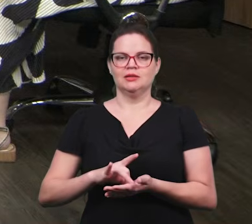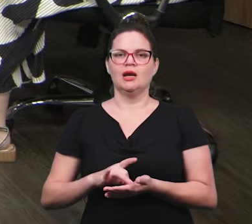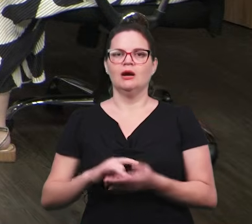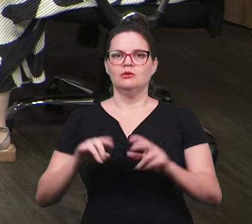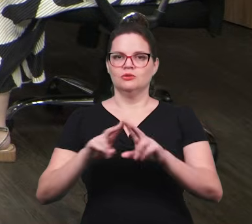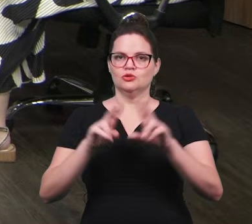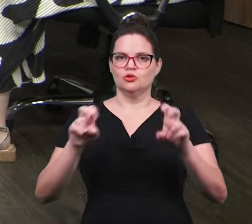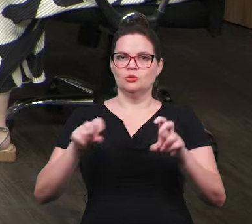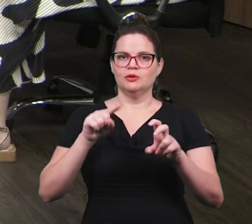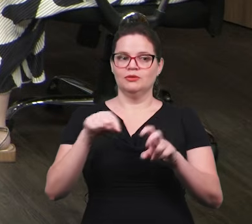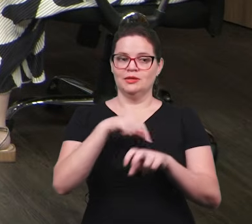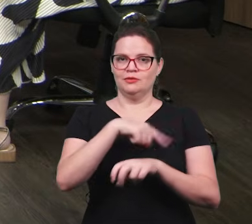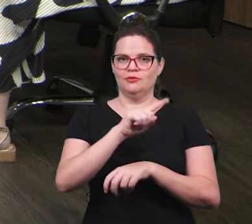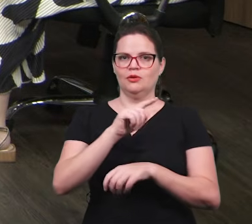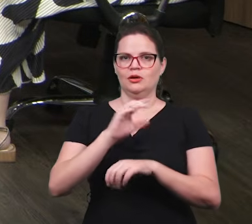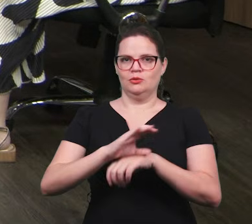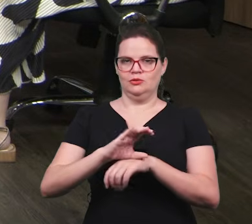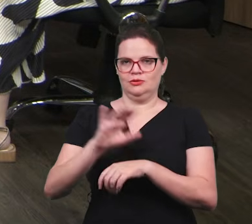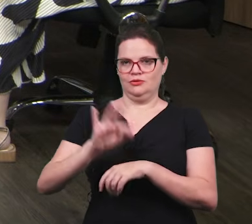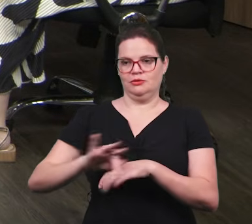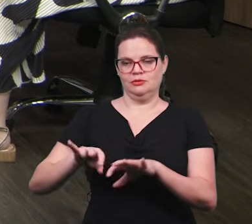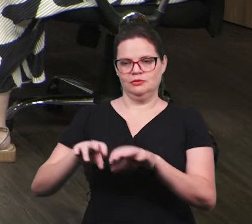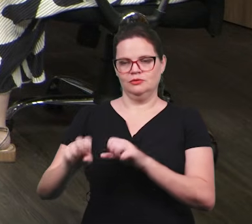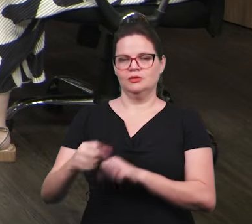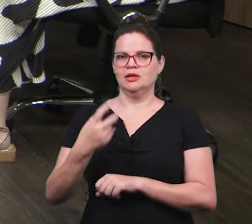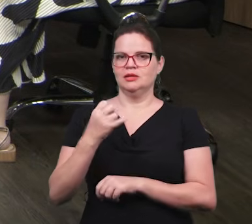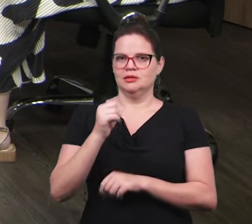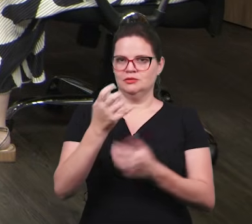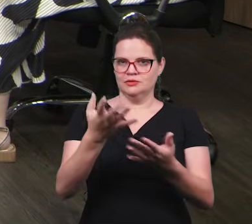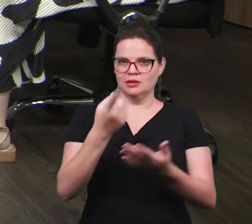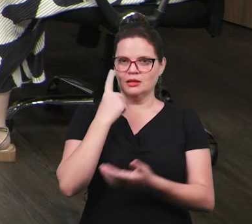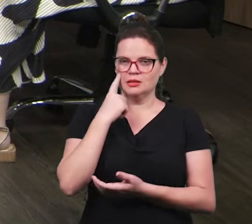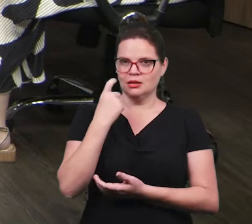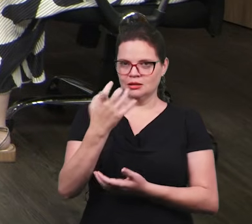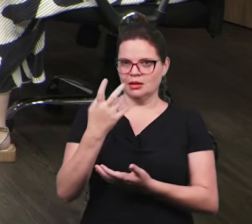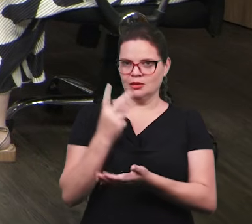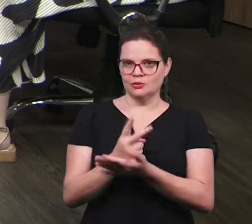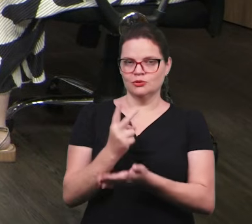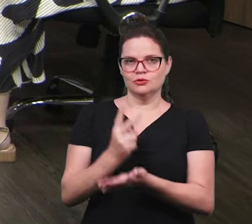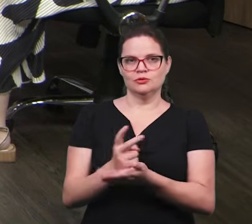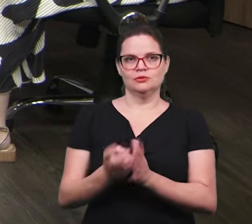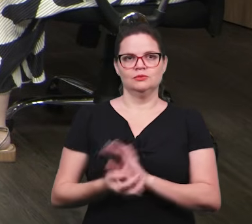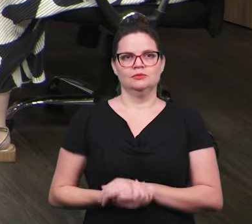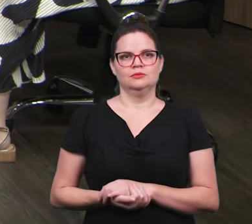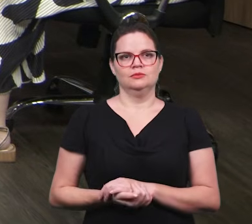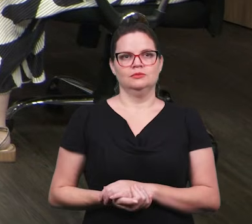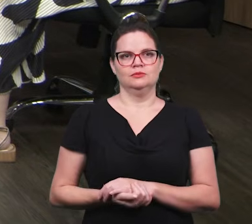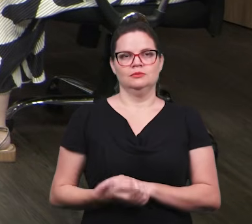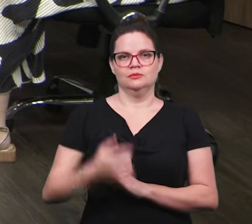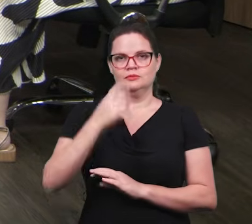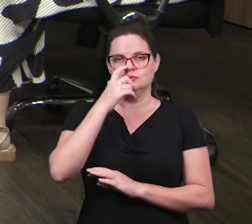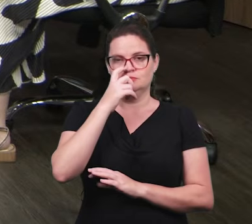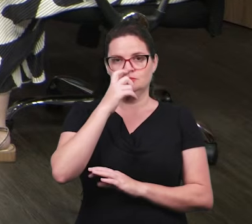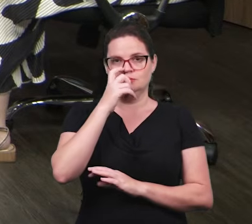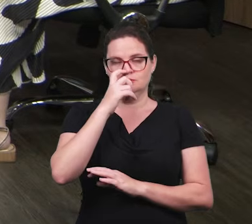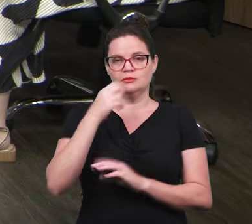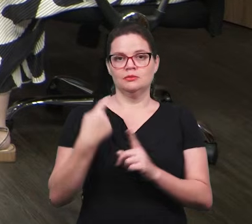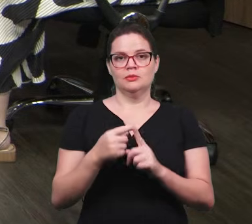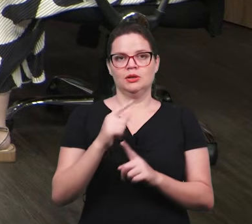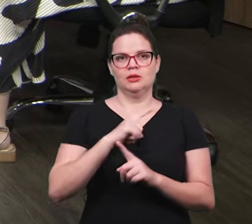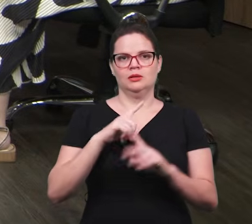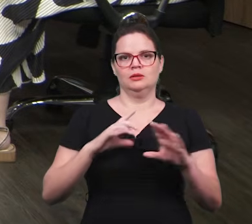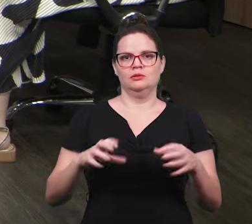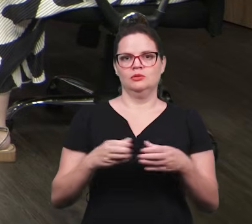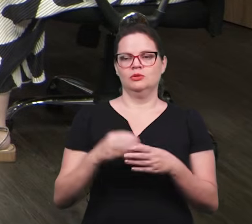se você tiver um interesse de permanecer, lógico, é uma turma, às vezes, de 40, 50 oficiais que